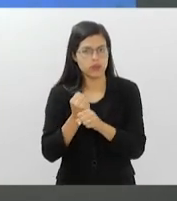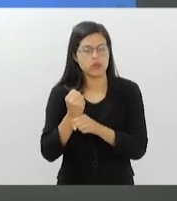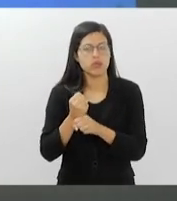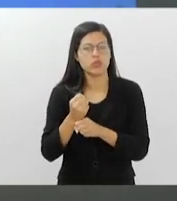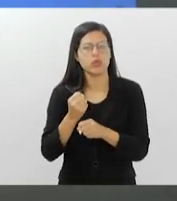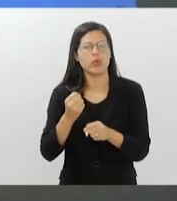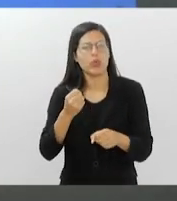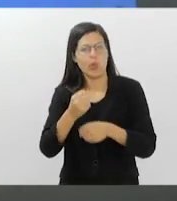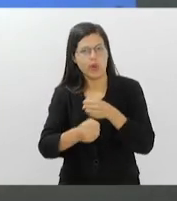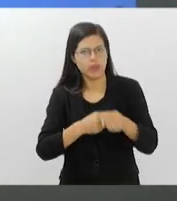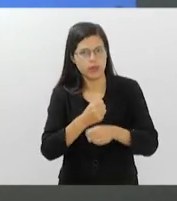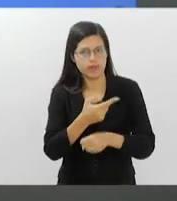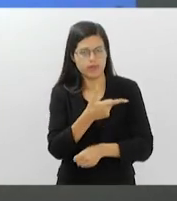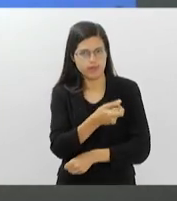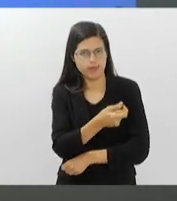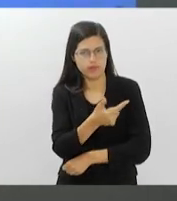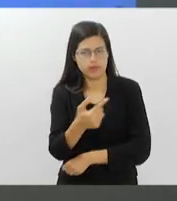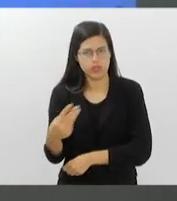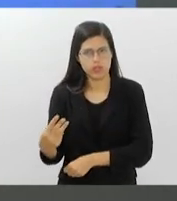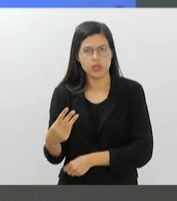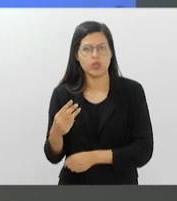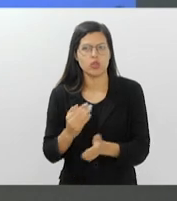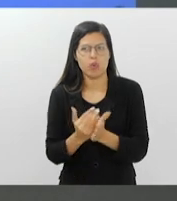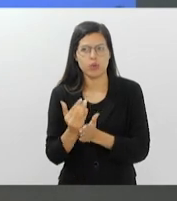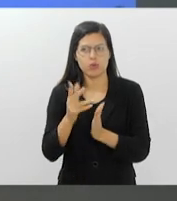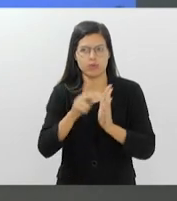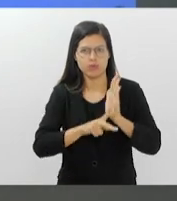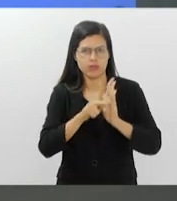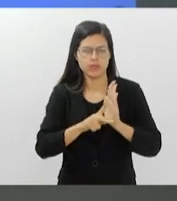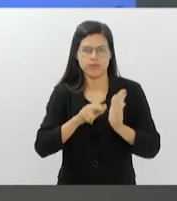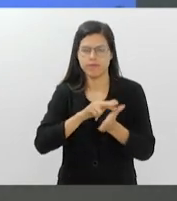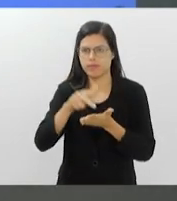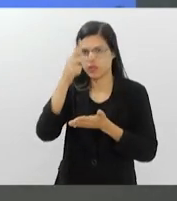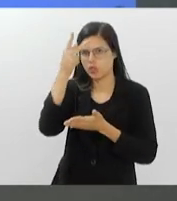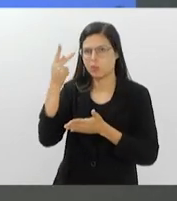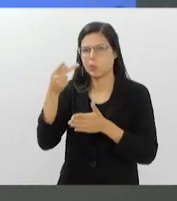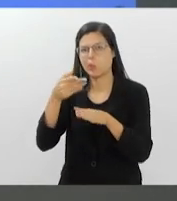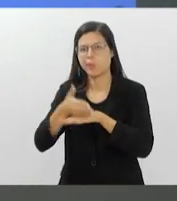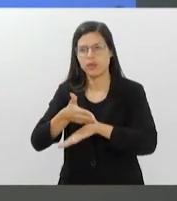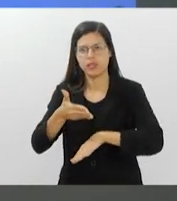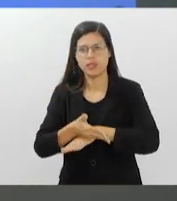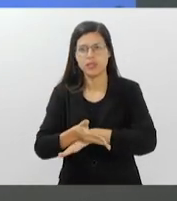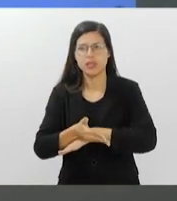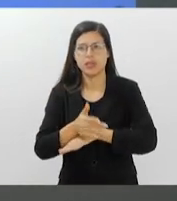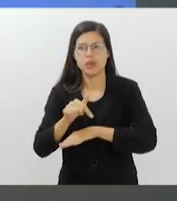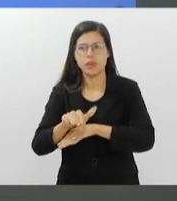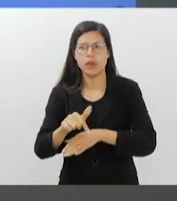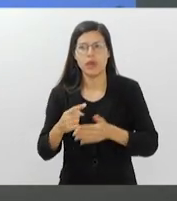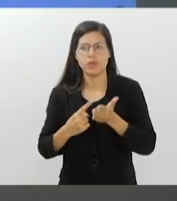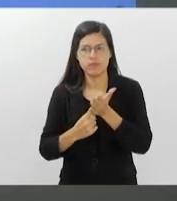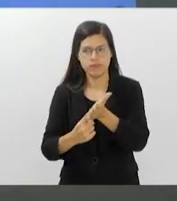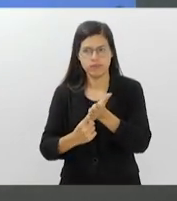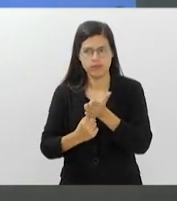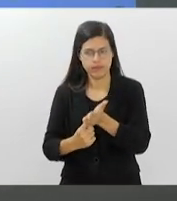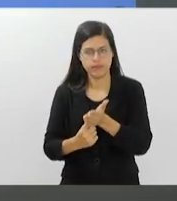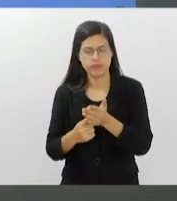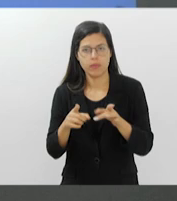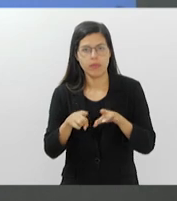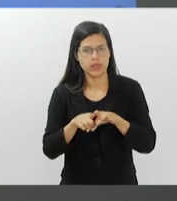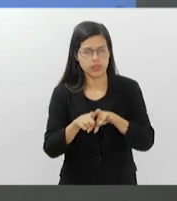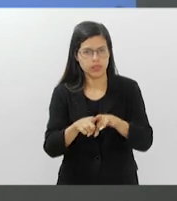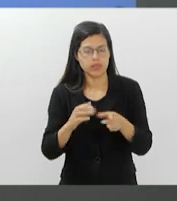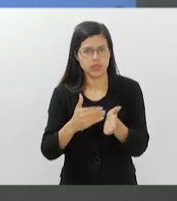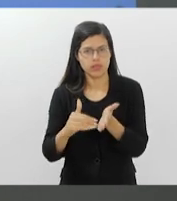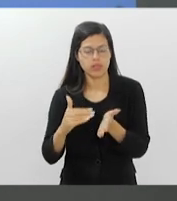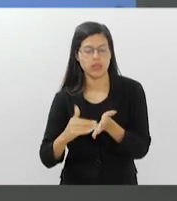projeto e a gente tem várias pessoas que estão aqui fazem parte esse projeto Então foi uma carta acordo né com a parceria da Secretaria Estadual de